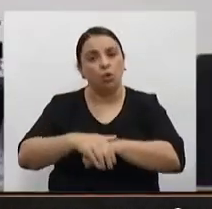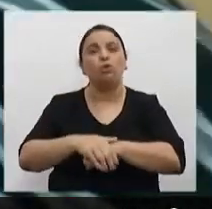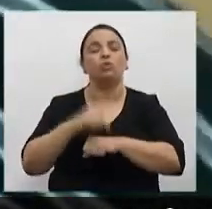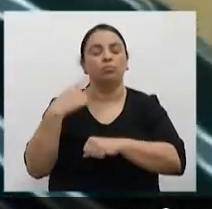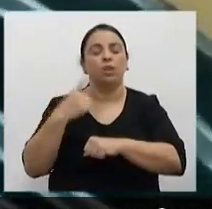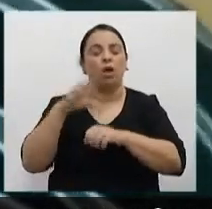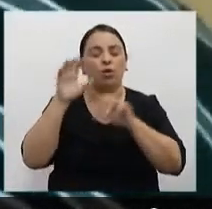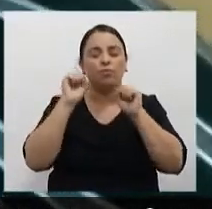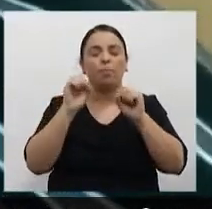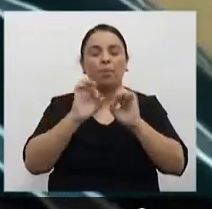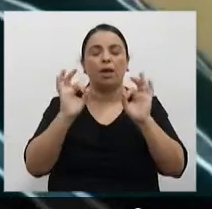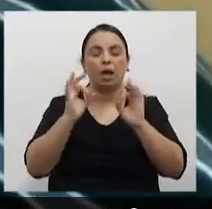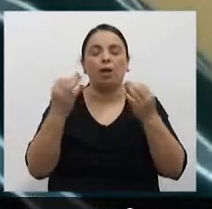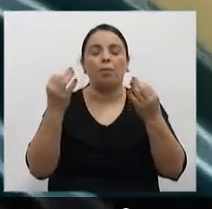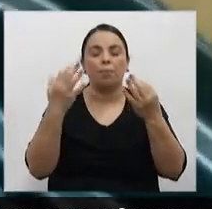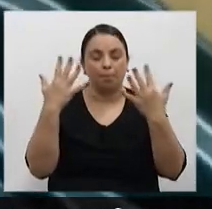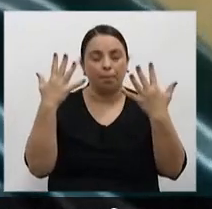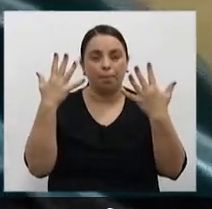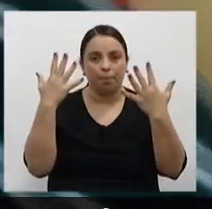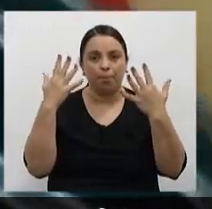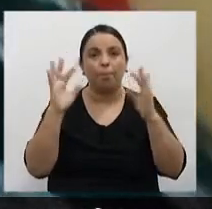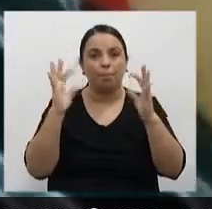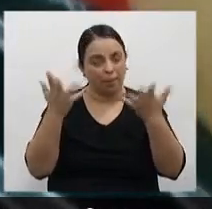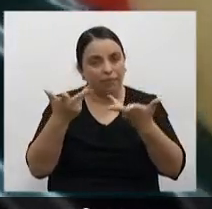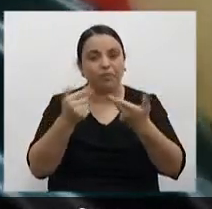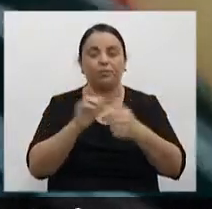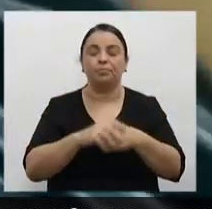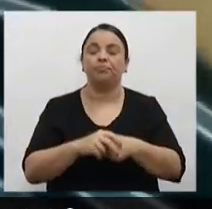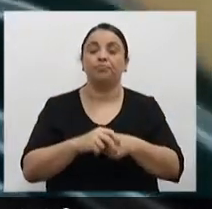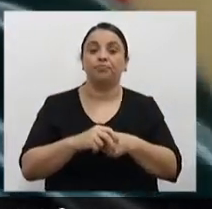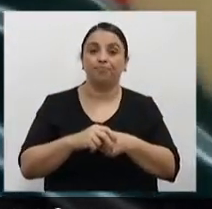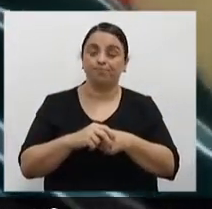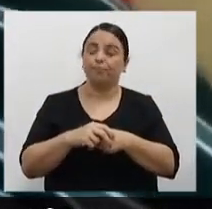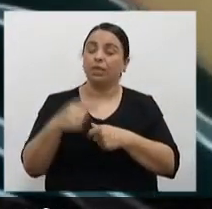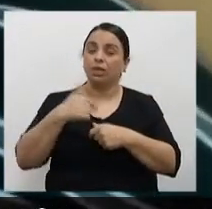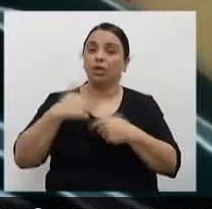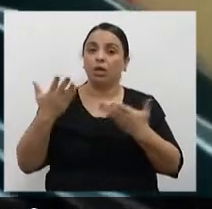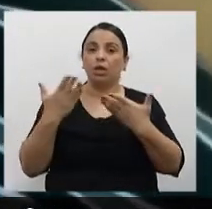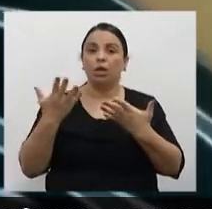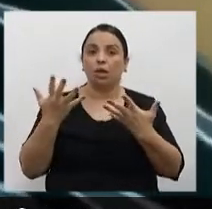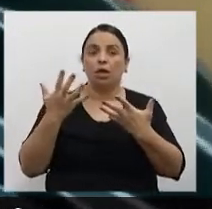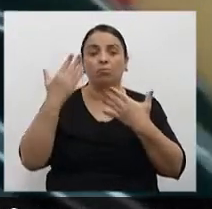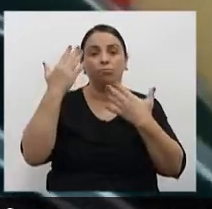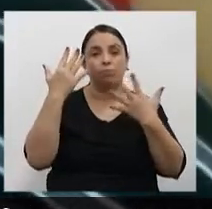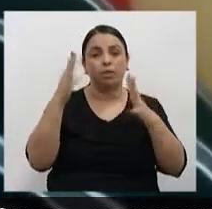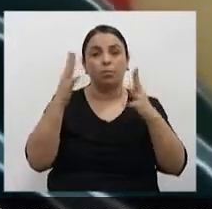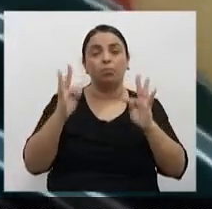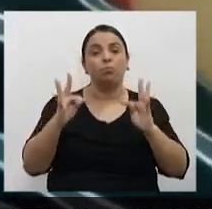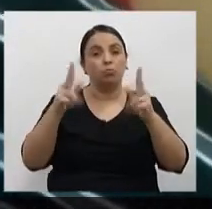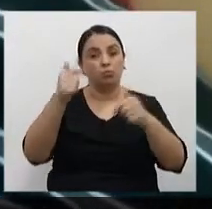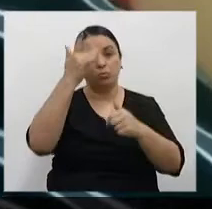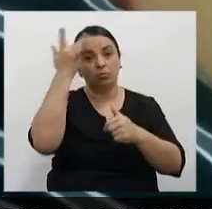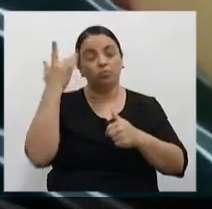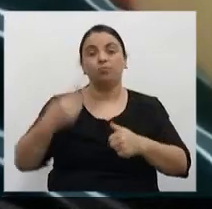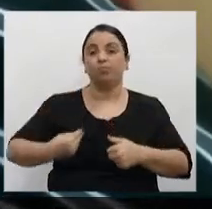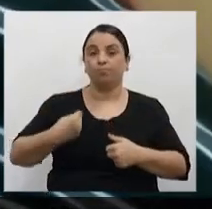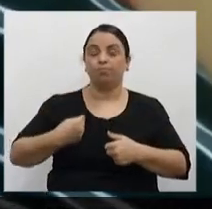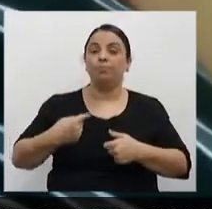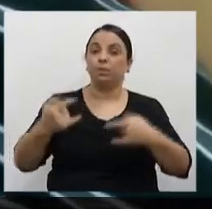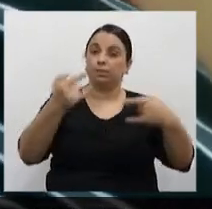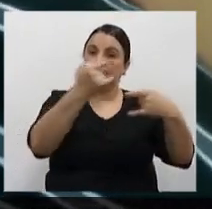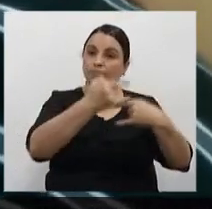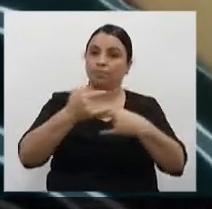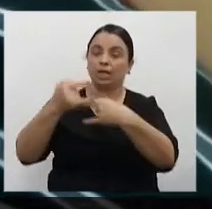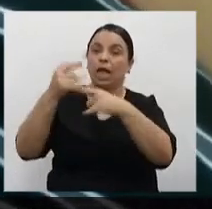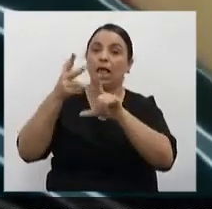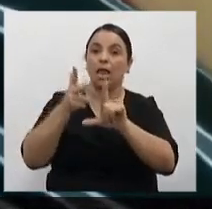acontece? Eu queria parabenizar aí a todos os que estão participando dessa live,